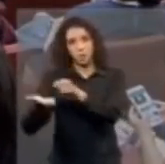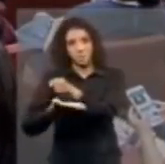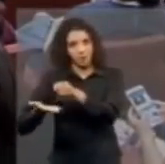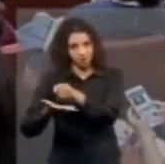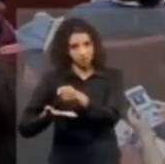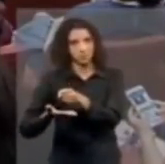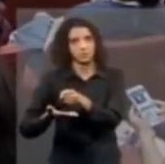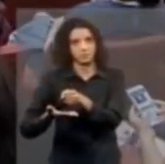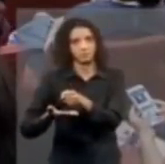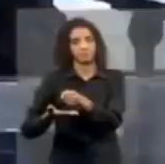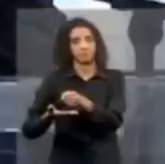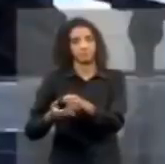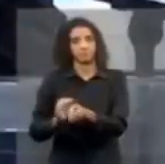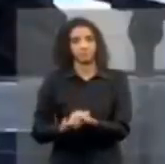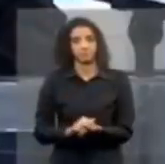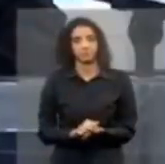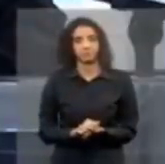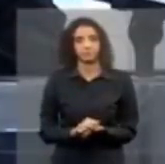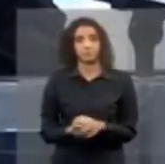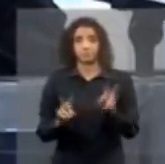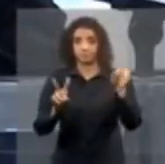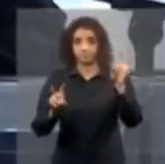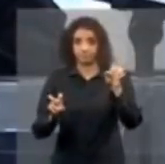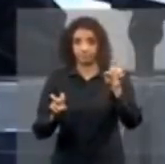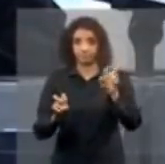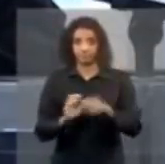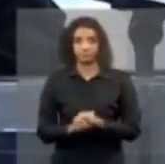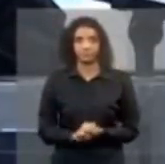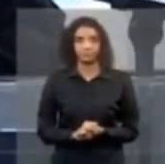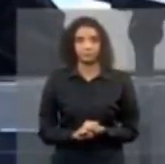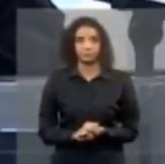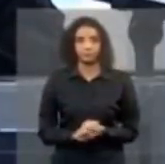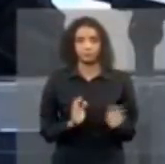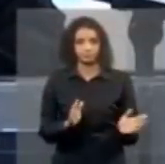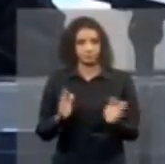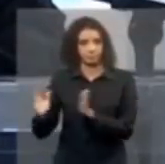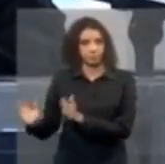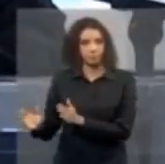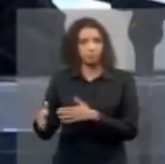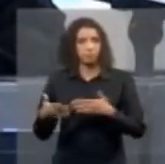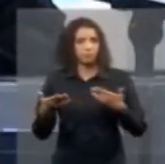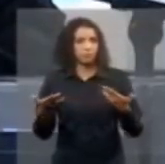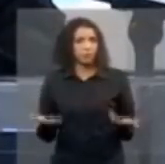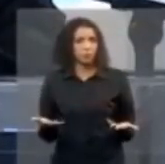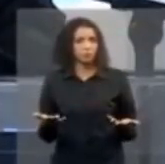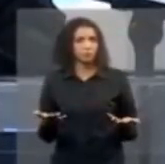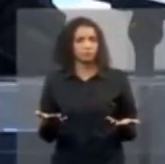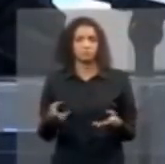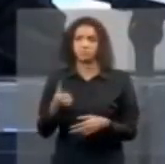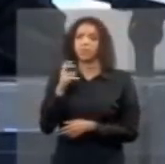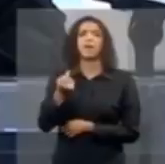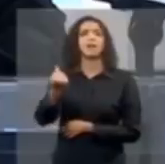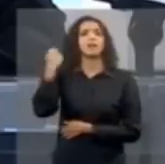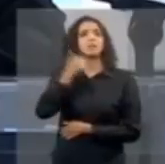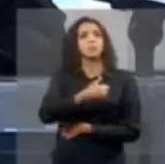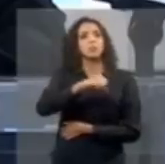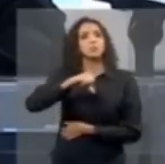preceito fundamental que se considera violado. Fecha aspas. Ora, é fato evidente que